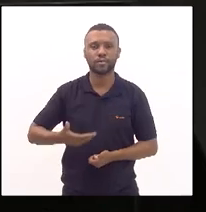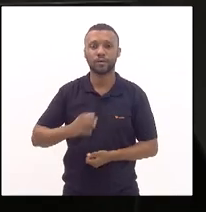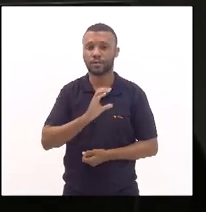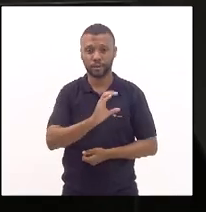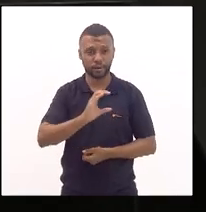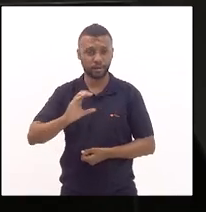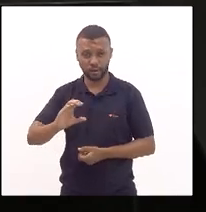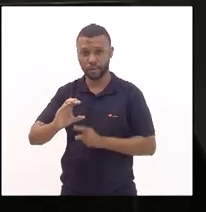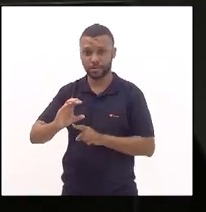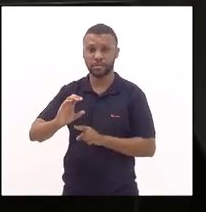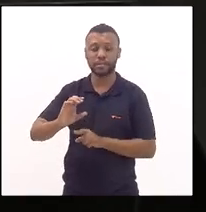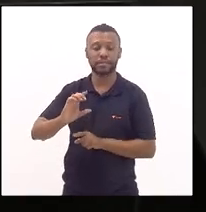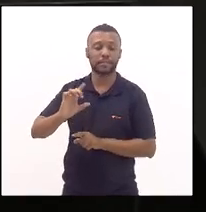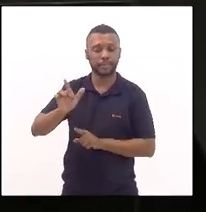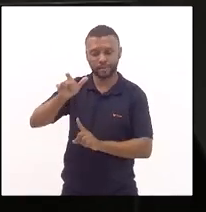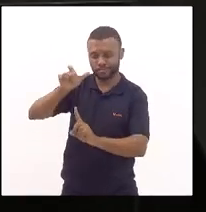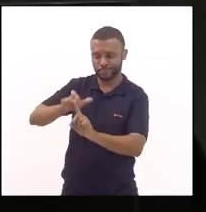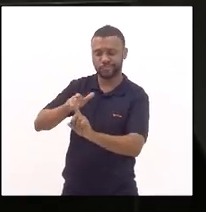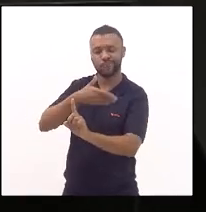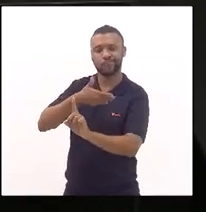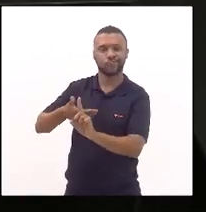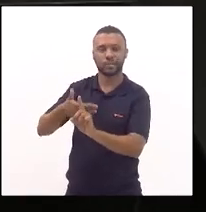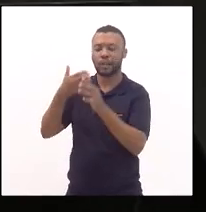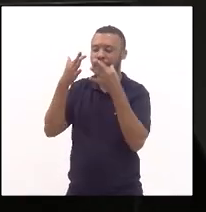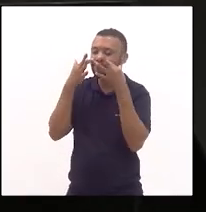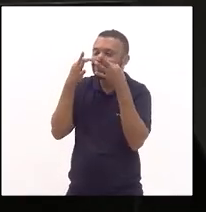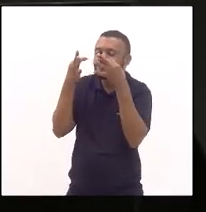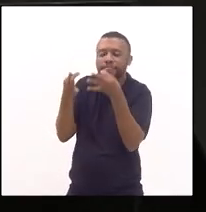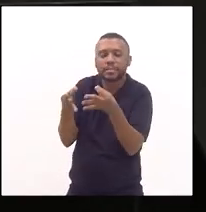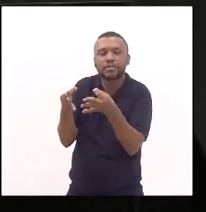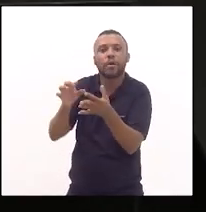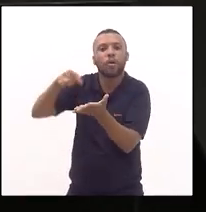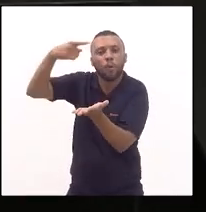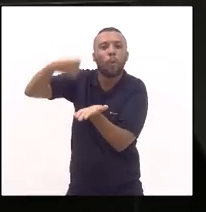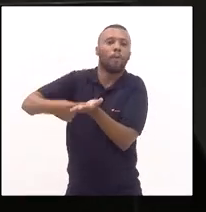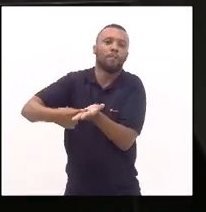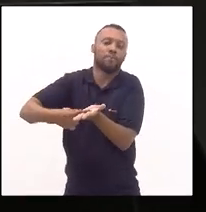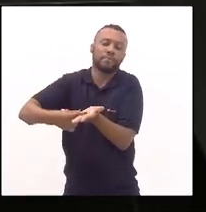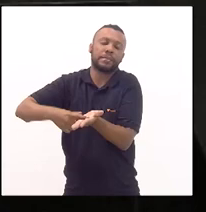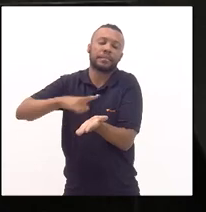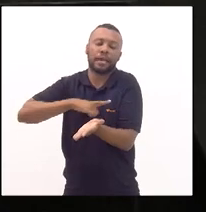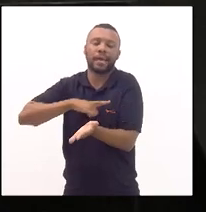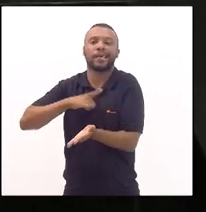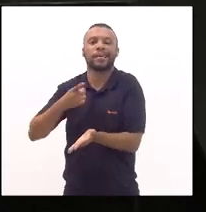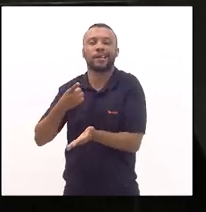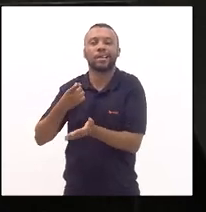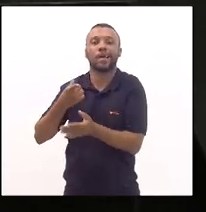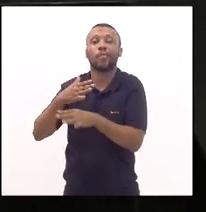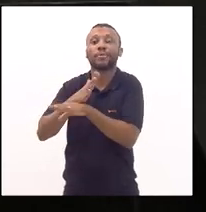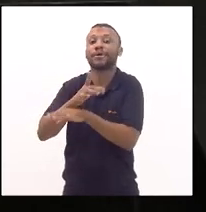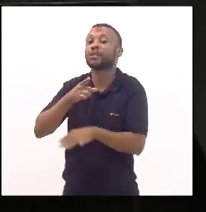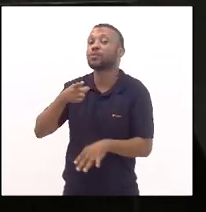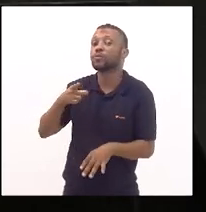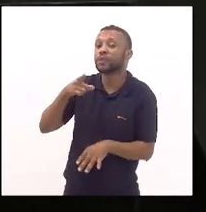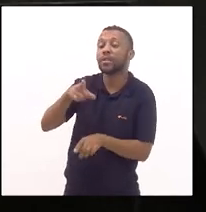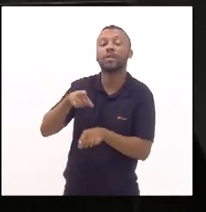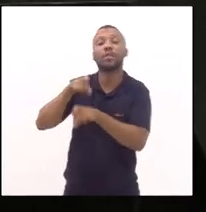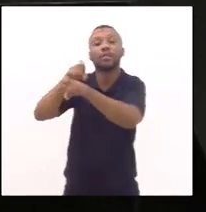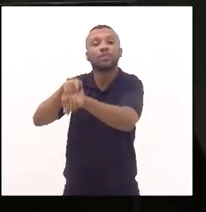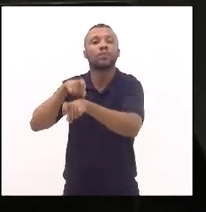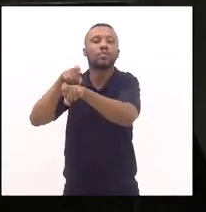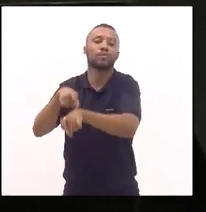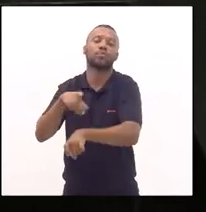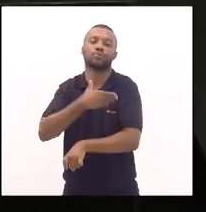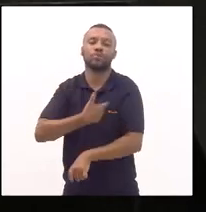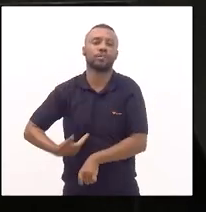Castro tem sido um governador extremamente comprometido com o interior do estado. Lá, além